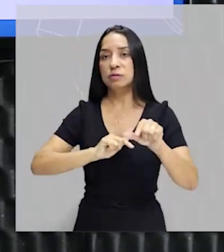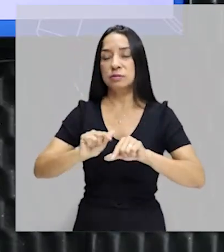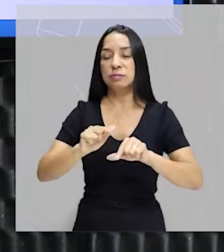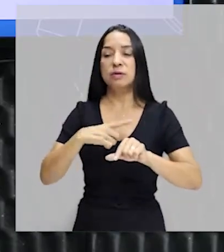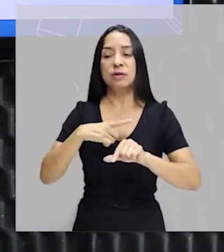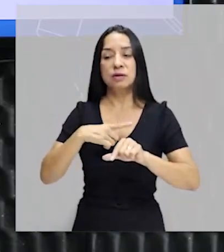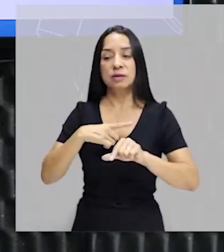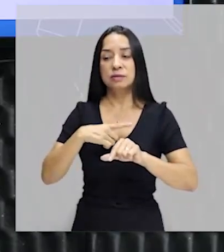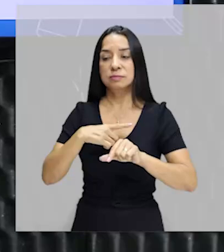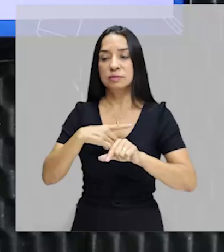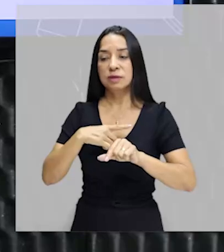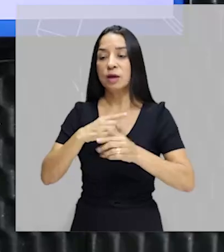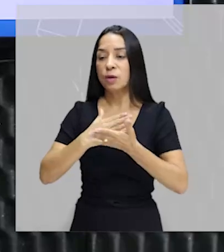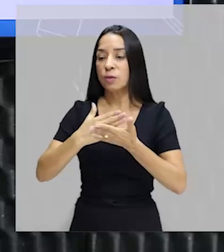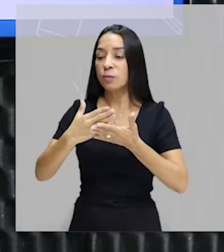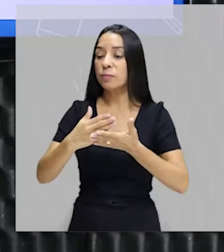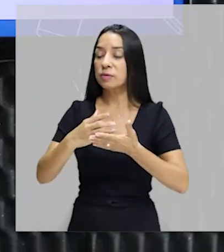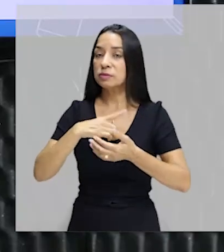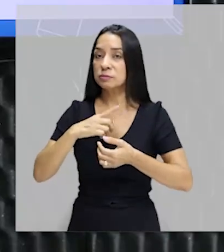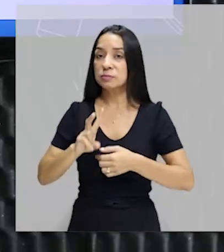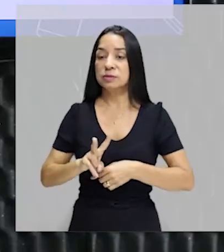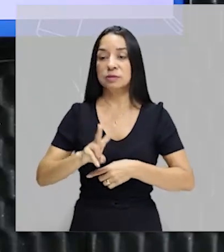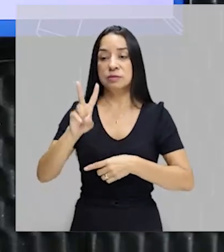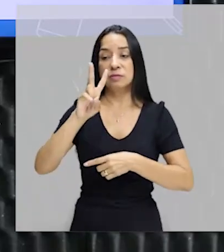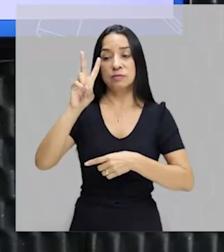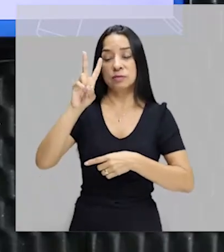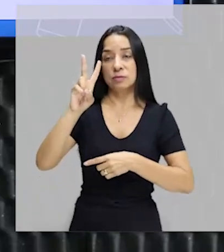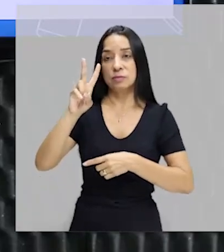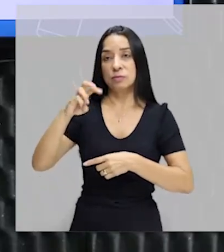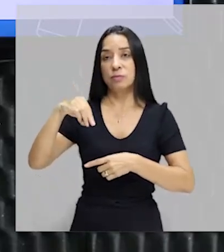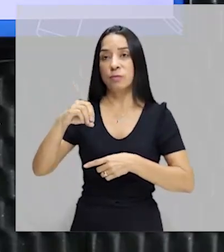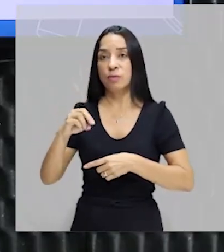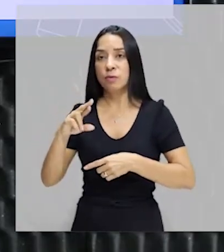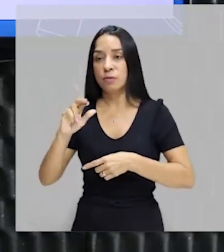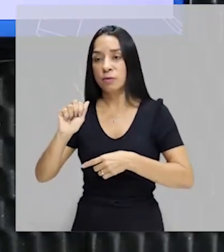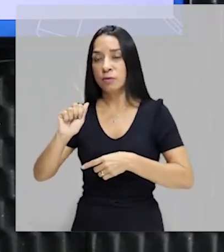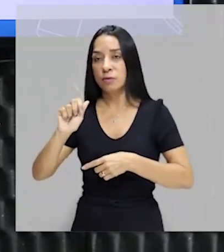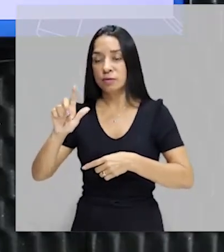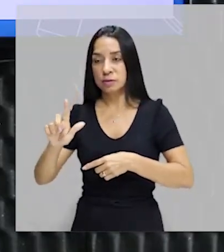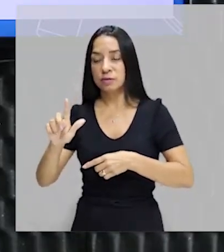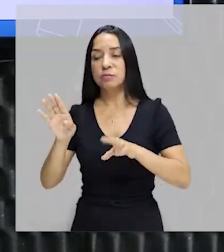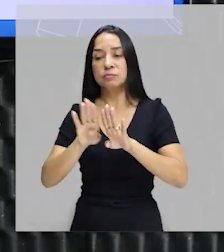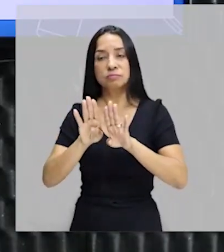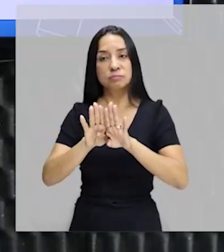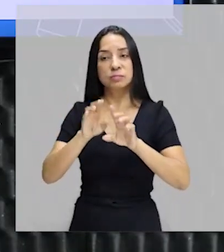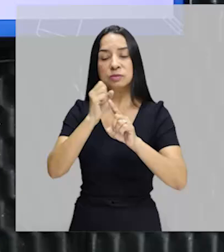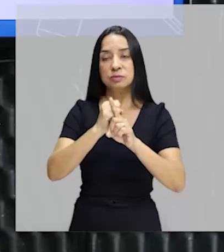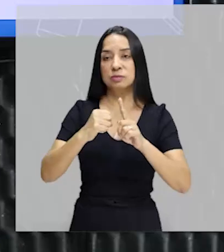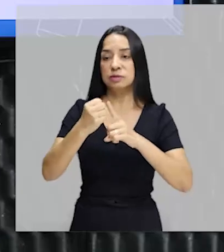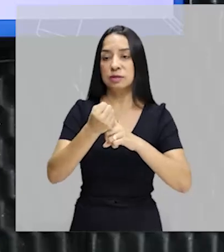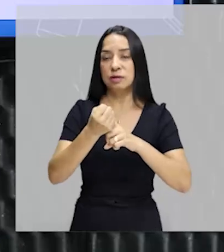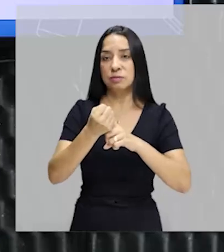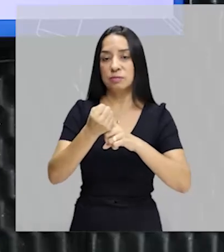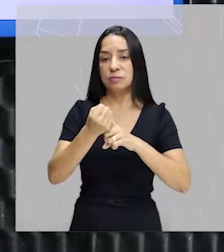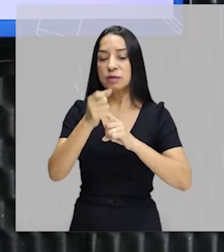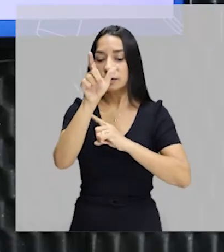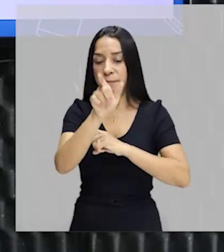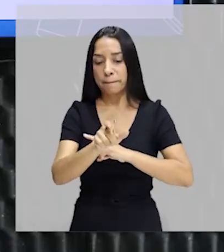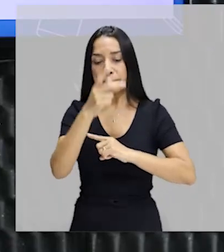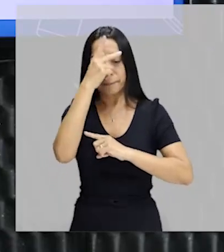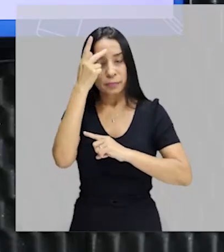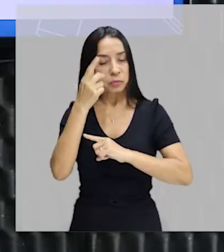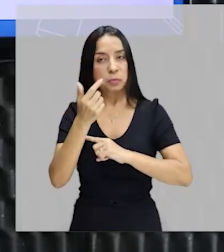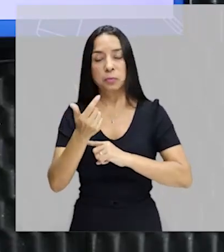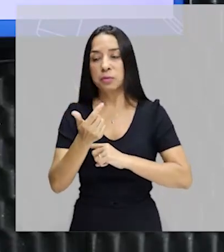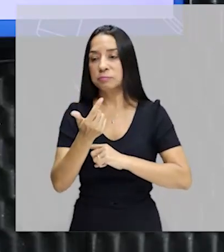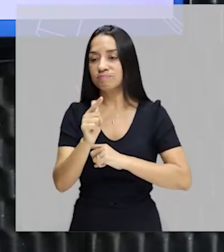morais e sociais. E, consequentemente, para quem não trabalha, não teriam esses mesmos valores.